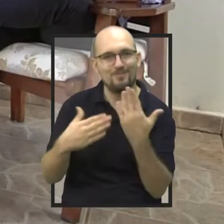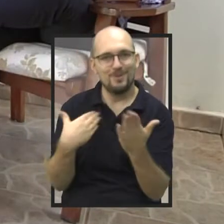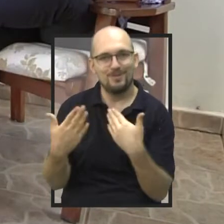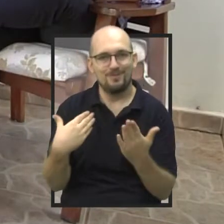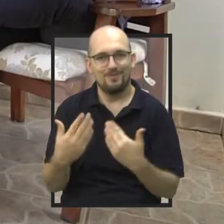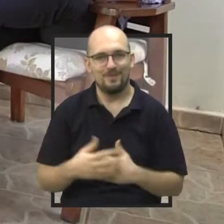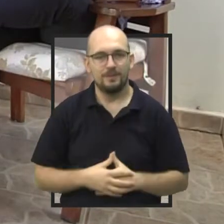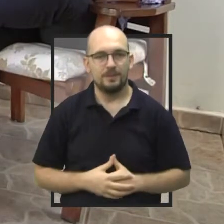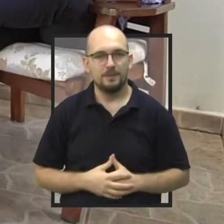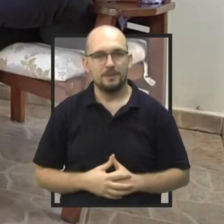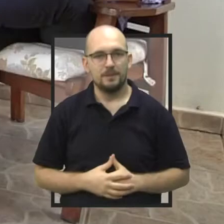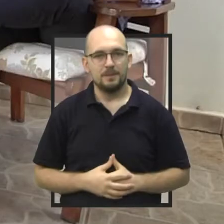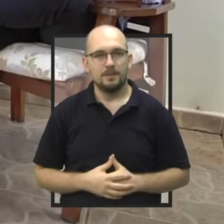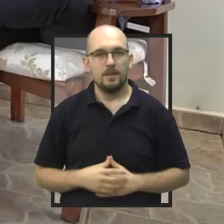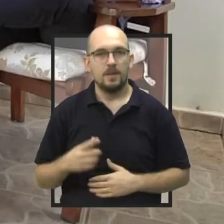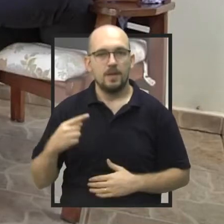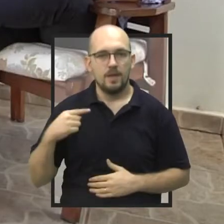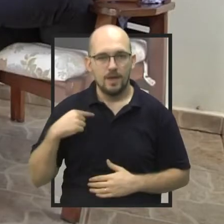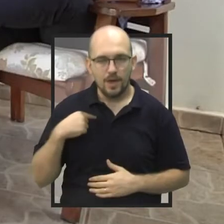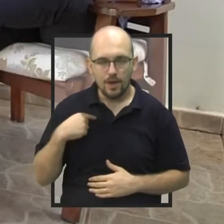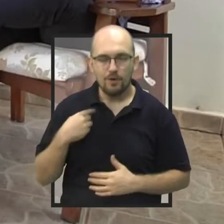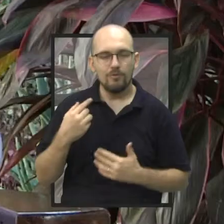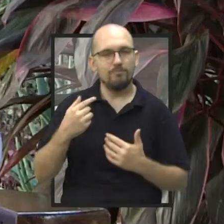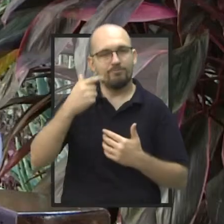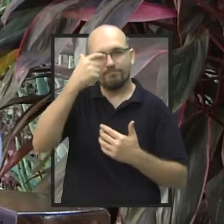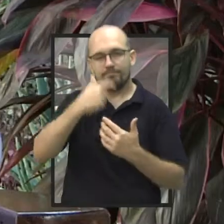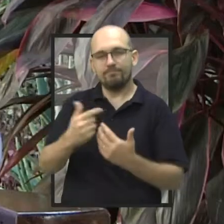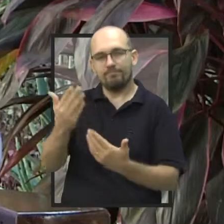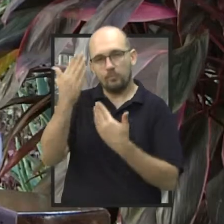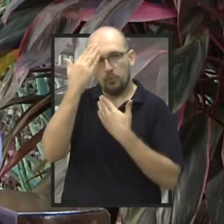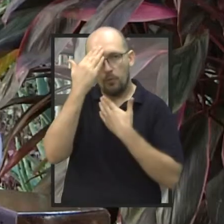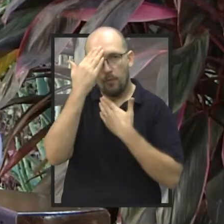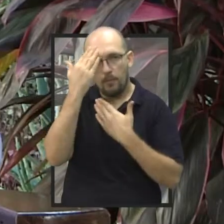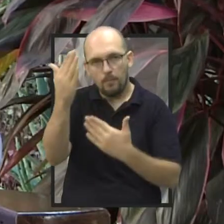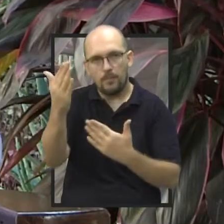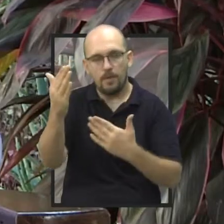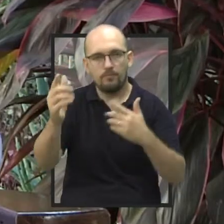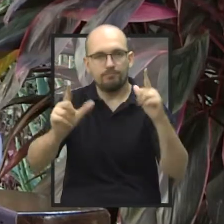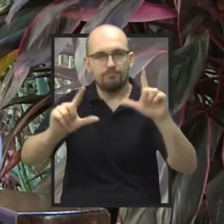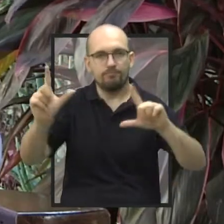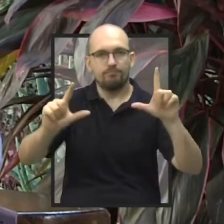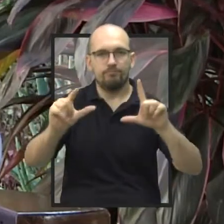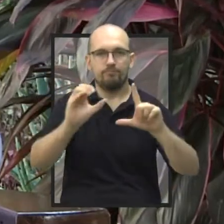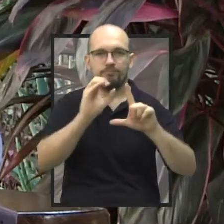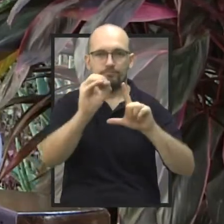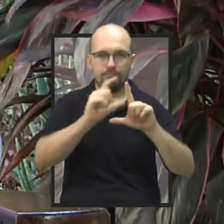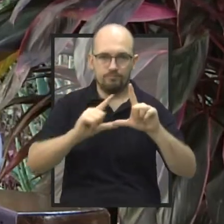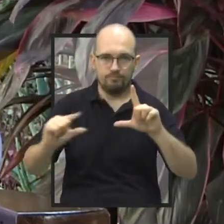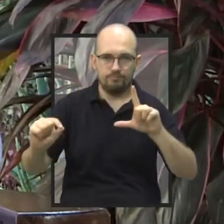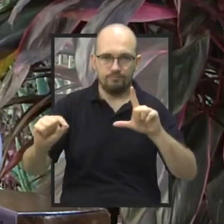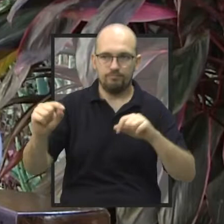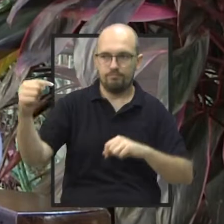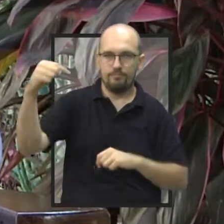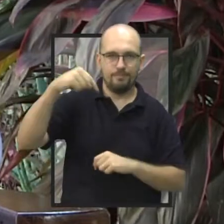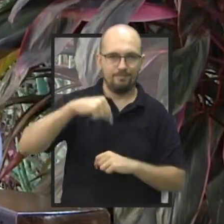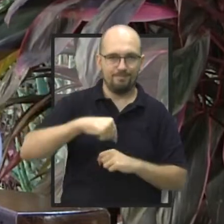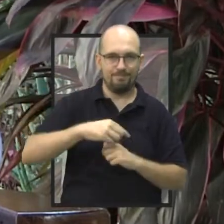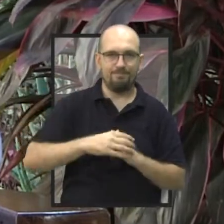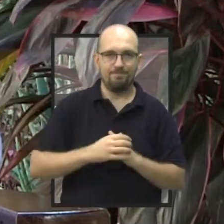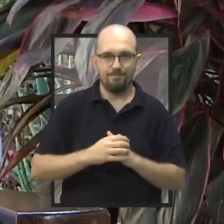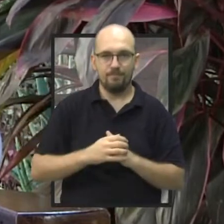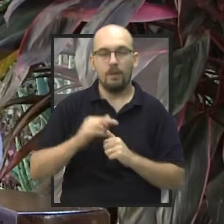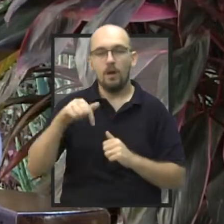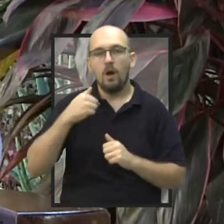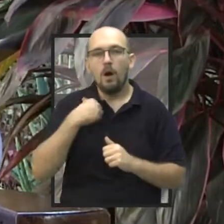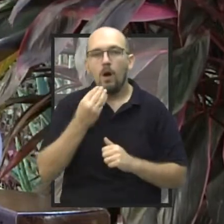viu? Eu sou muito grato à TV, que aqui traz